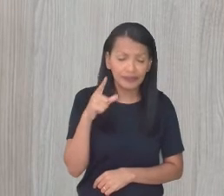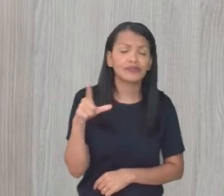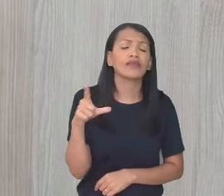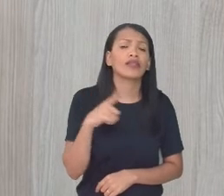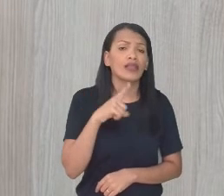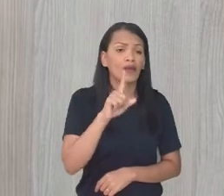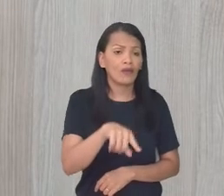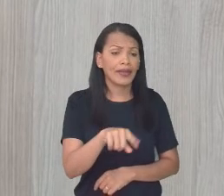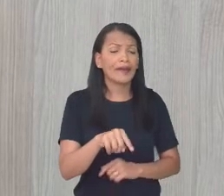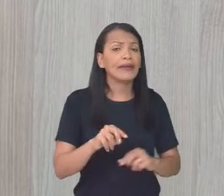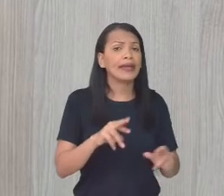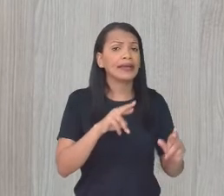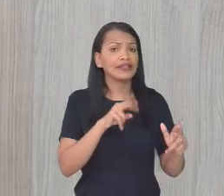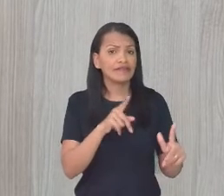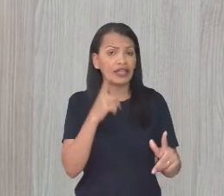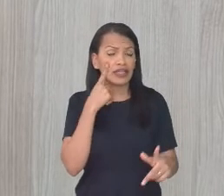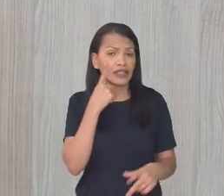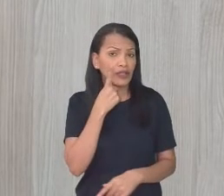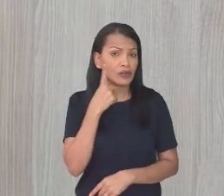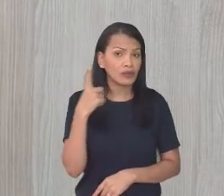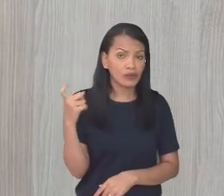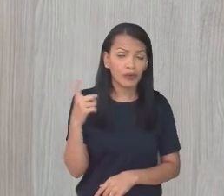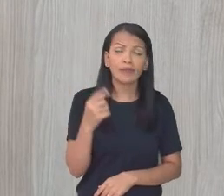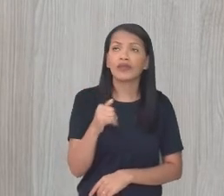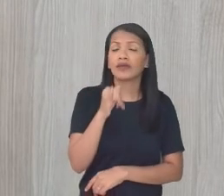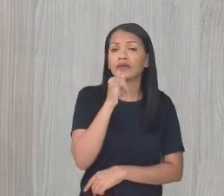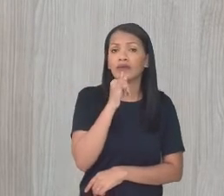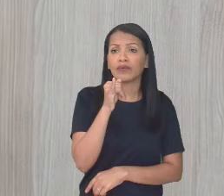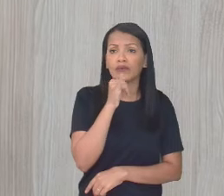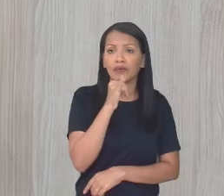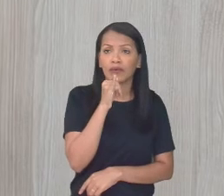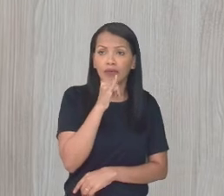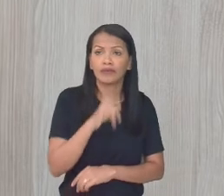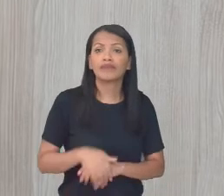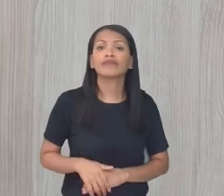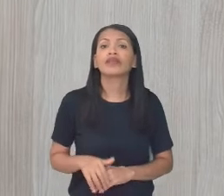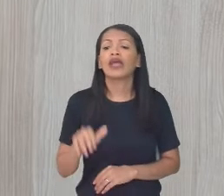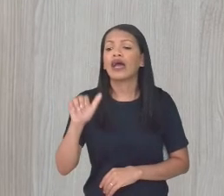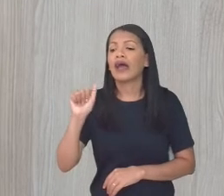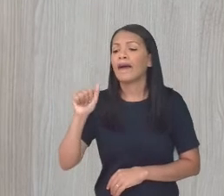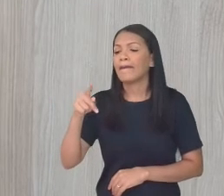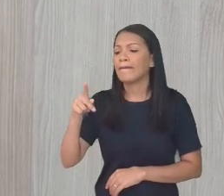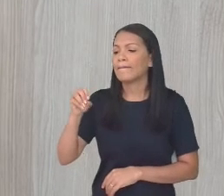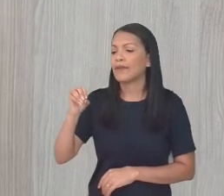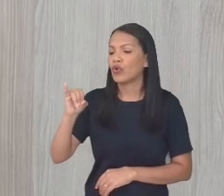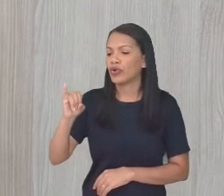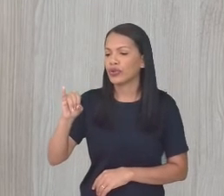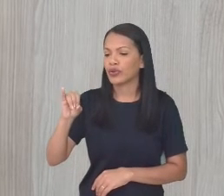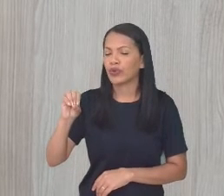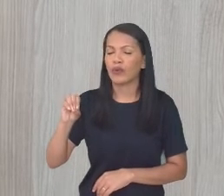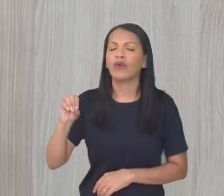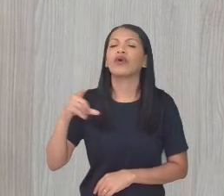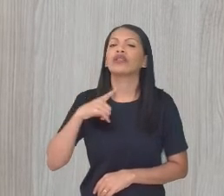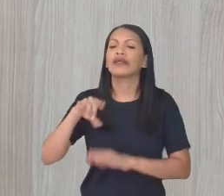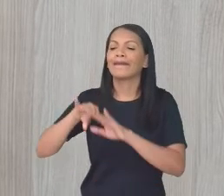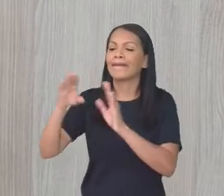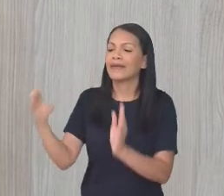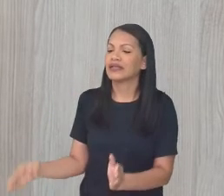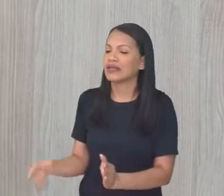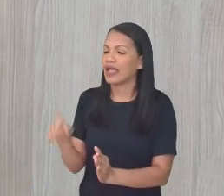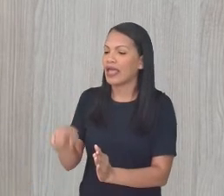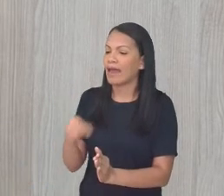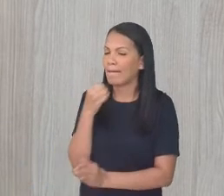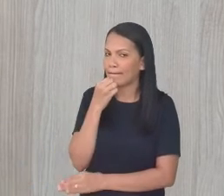uma diferenciação no som. Então, por exemplo, o apoio de mesa é bom. Então, é um substantivo, né?